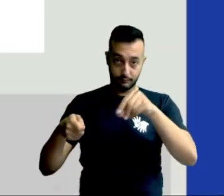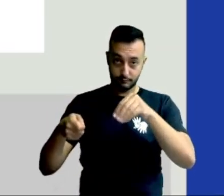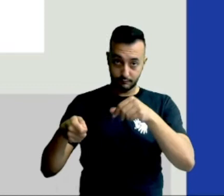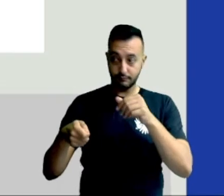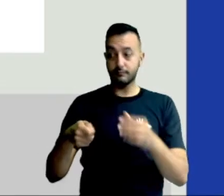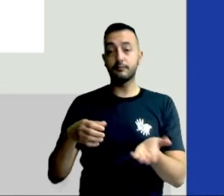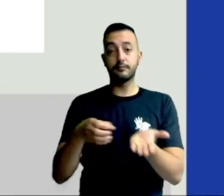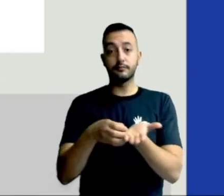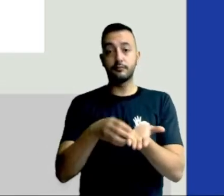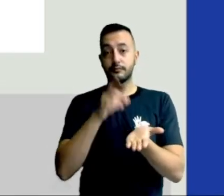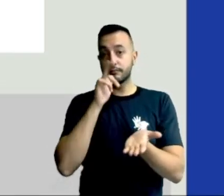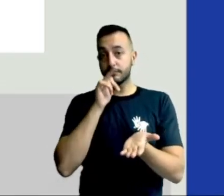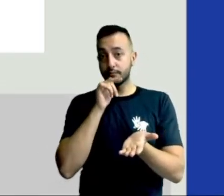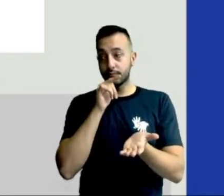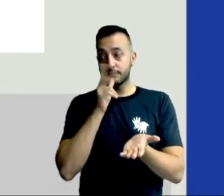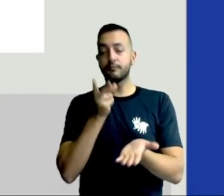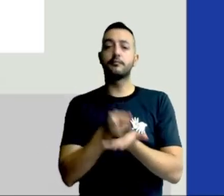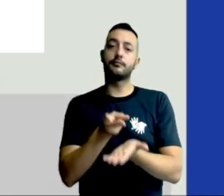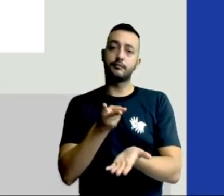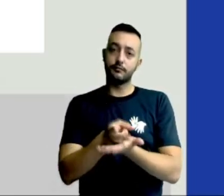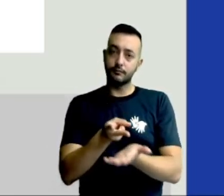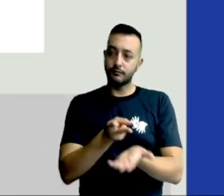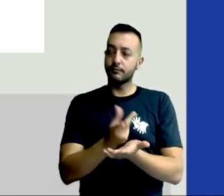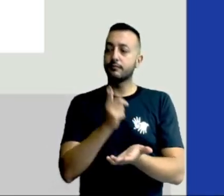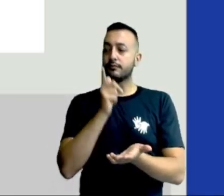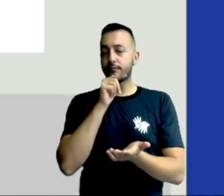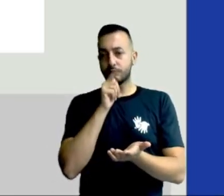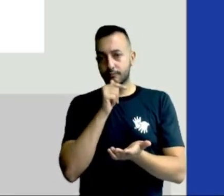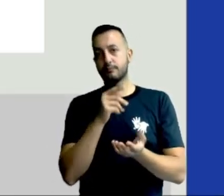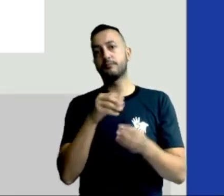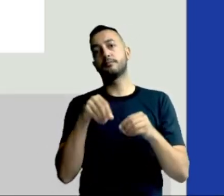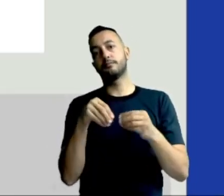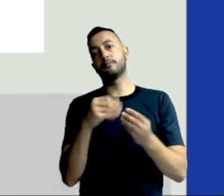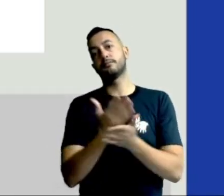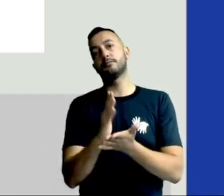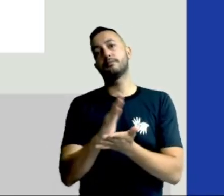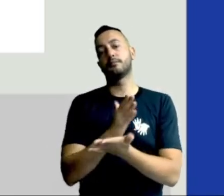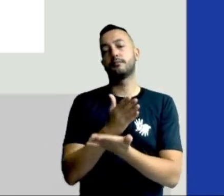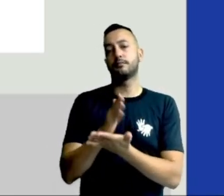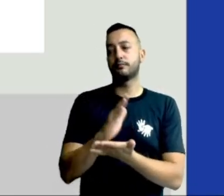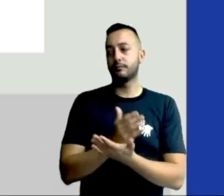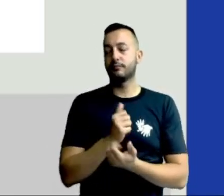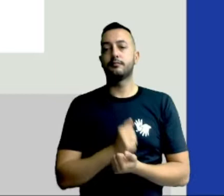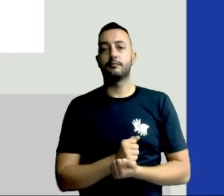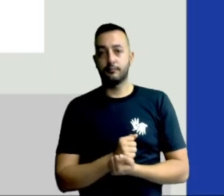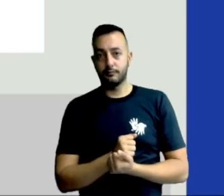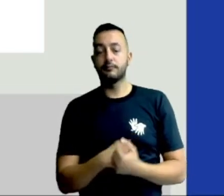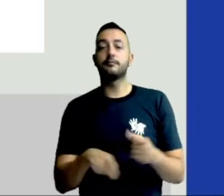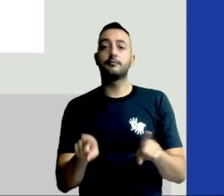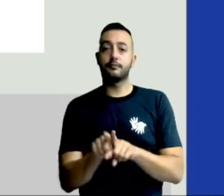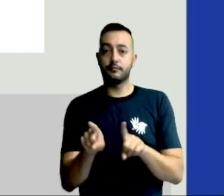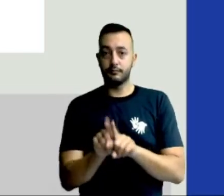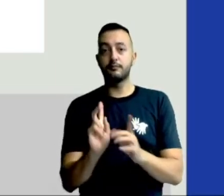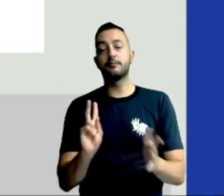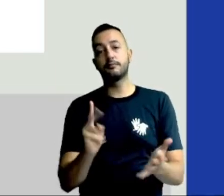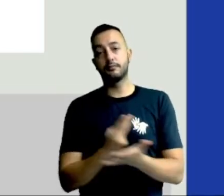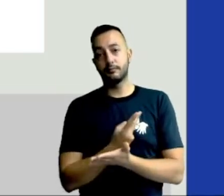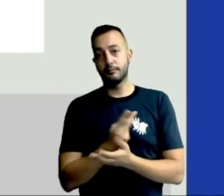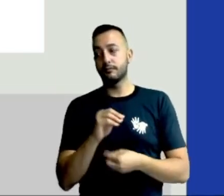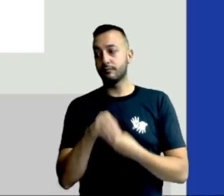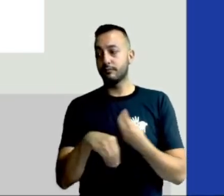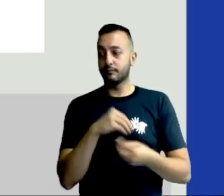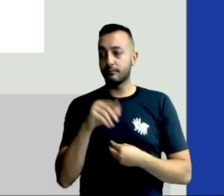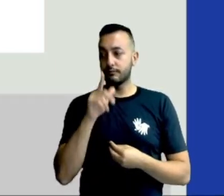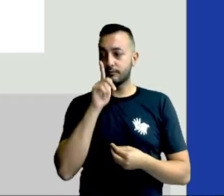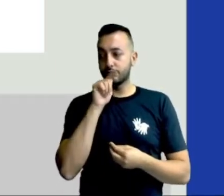um copo com água, continuamos vendo a água e a areia separados. Isso também acontece quando